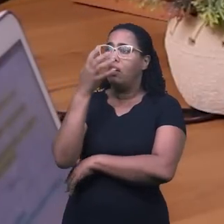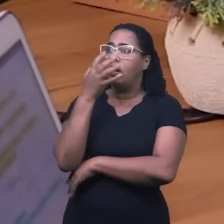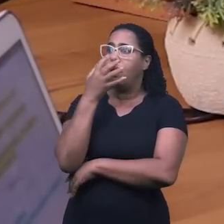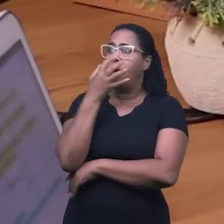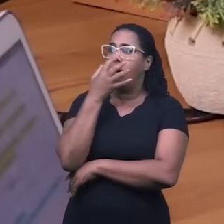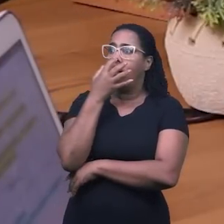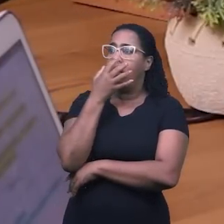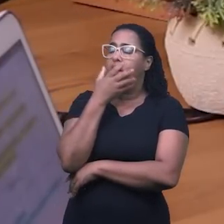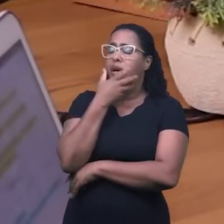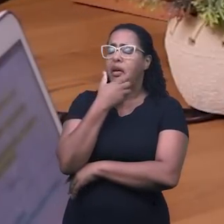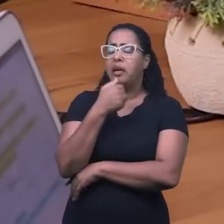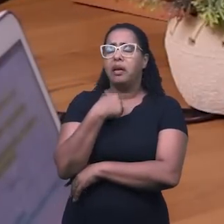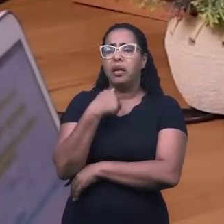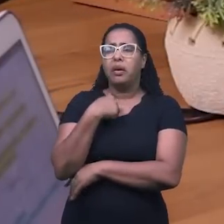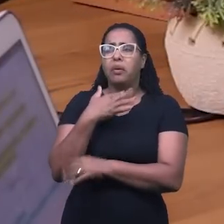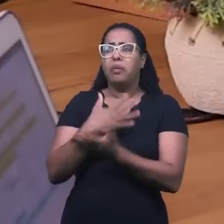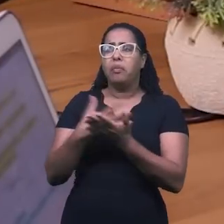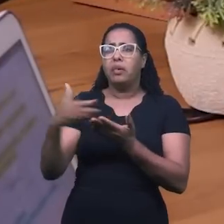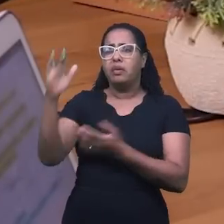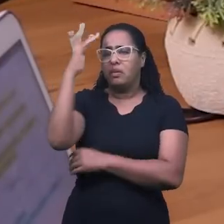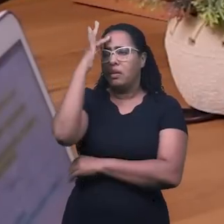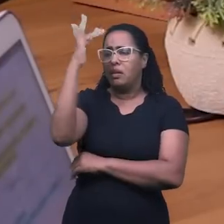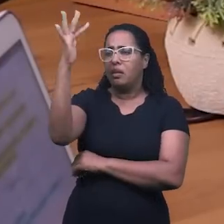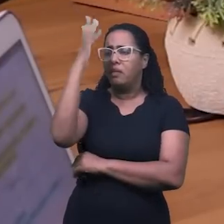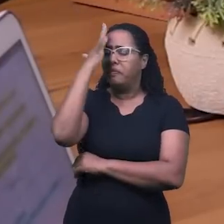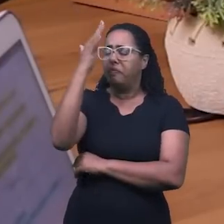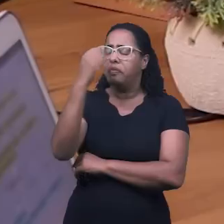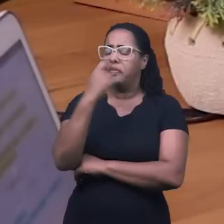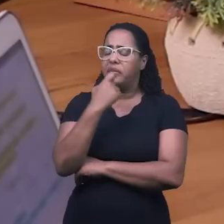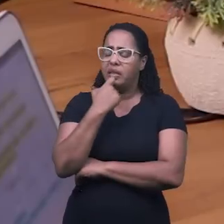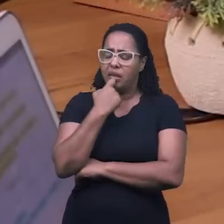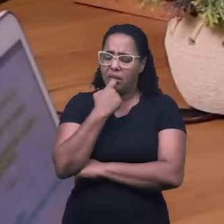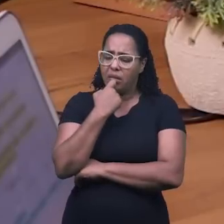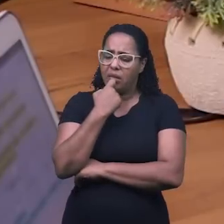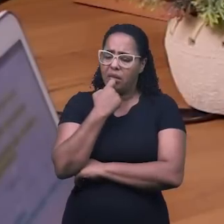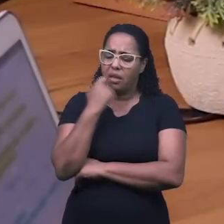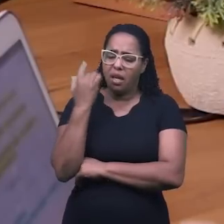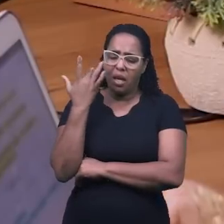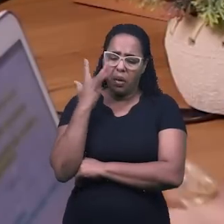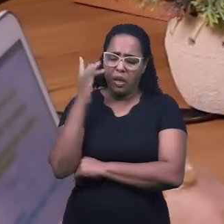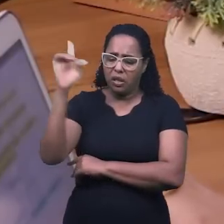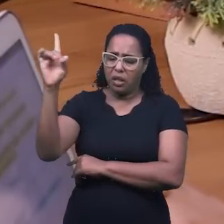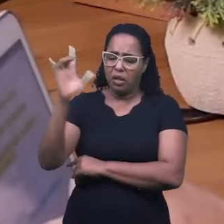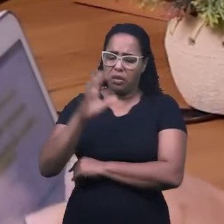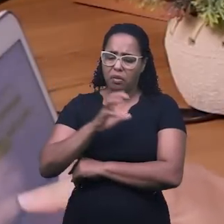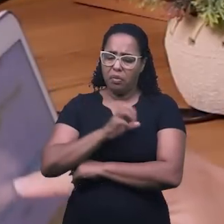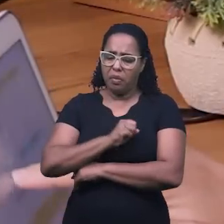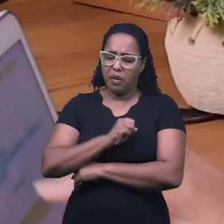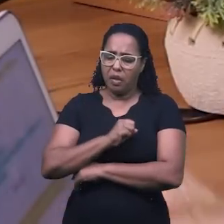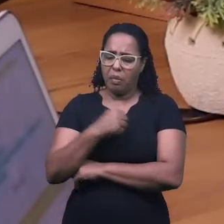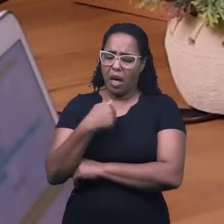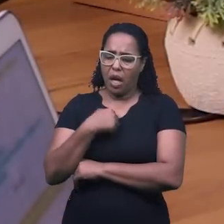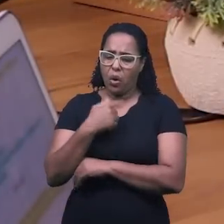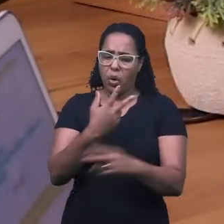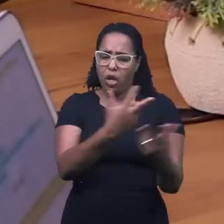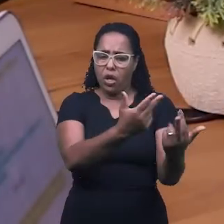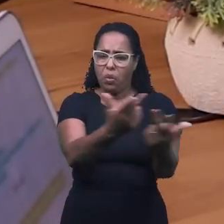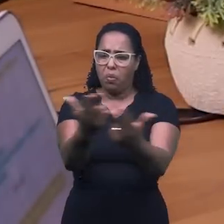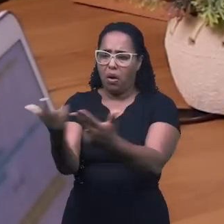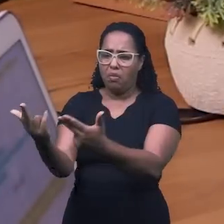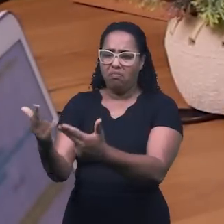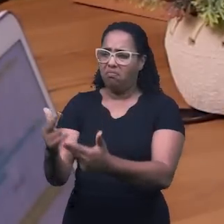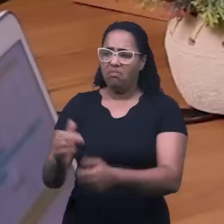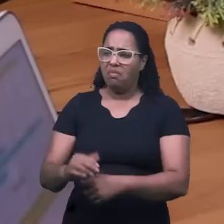coisa toda, menina, e eu comecei a pensar, gente, eu acho que Deus não me ama como ama